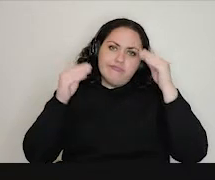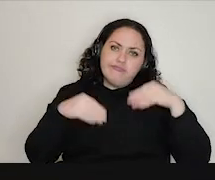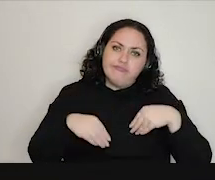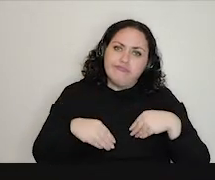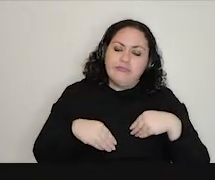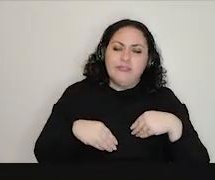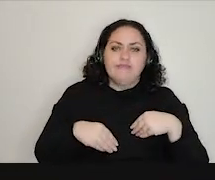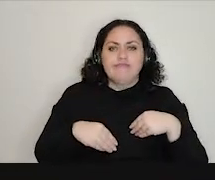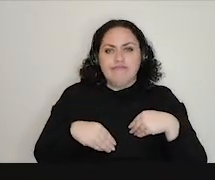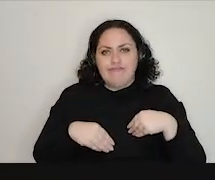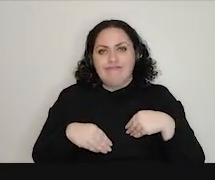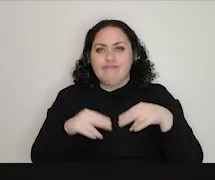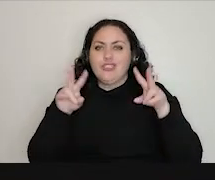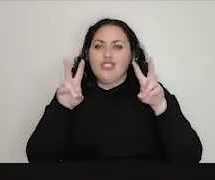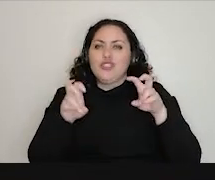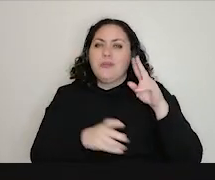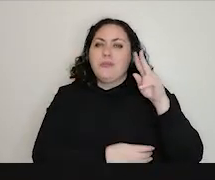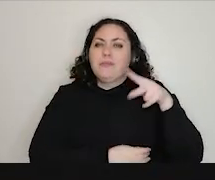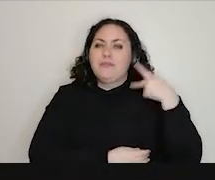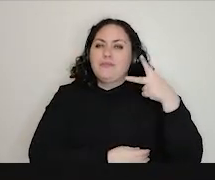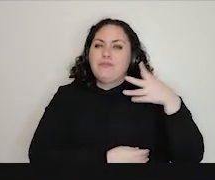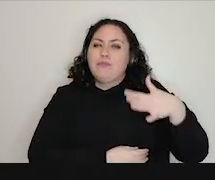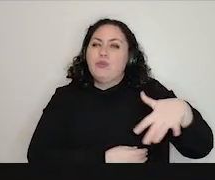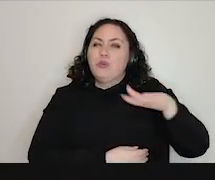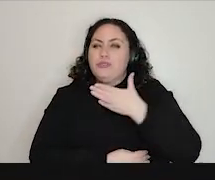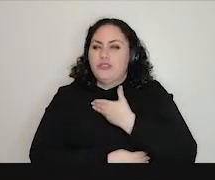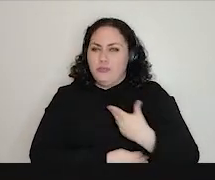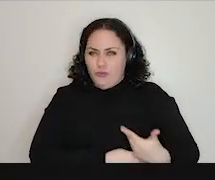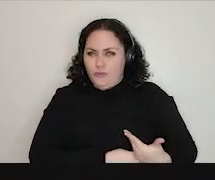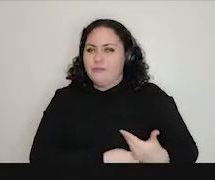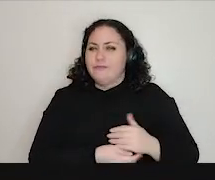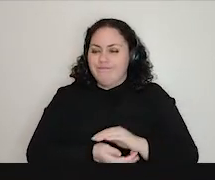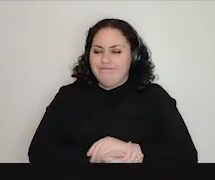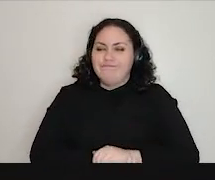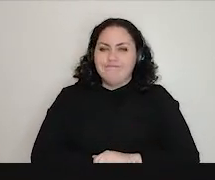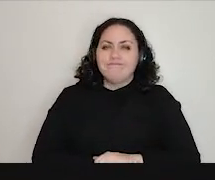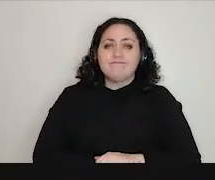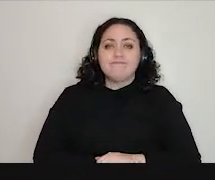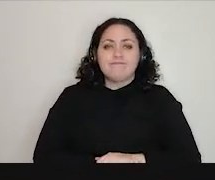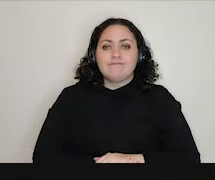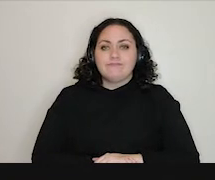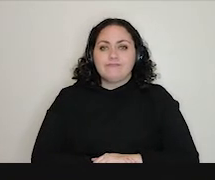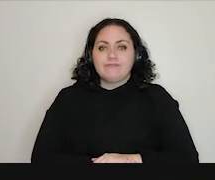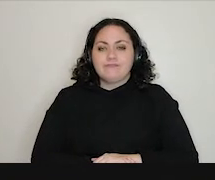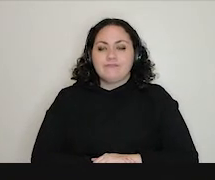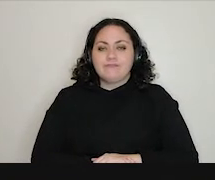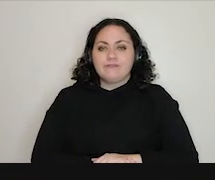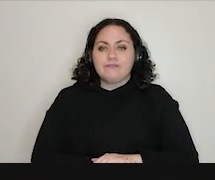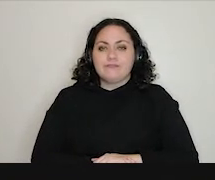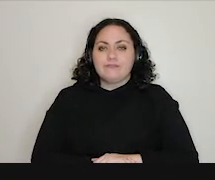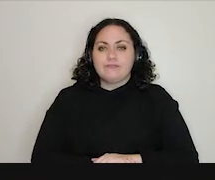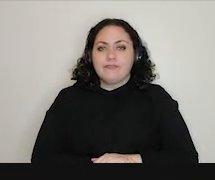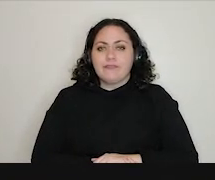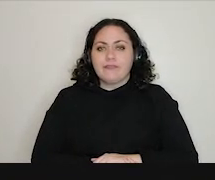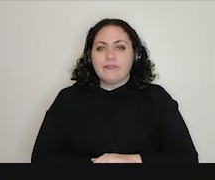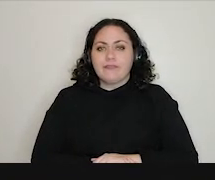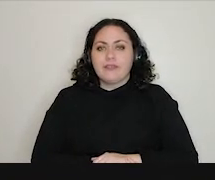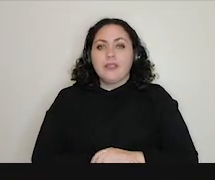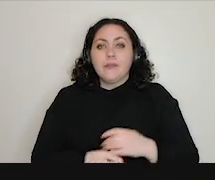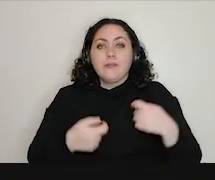desmotivado com a questão das políticas, né, públicas. Porque o que precisa efetivamente acontecer é